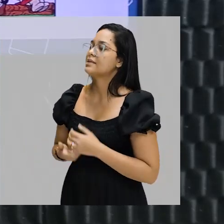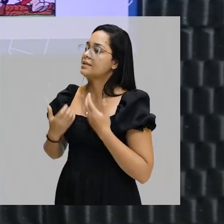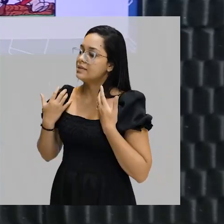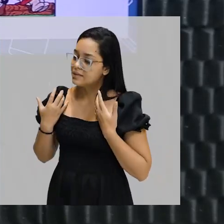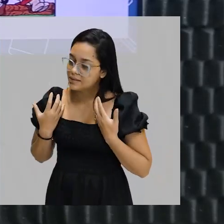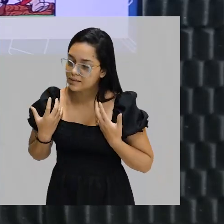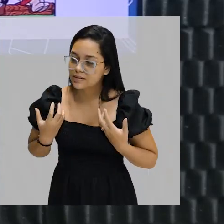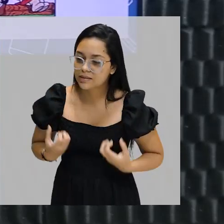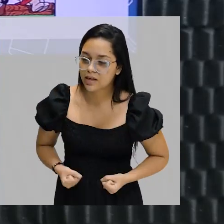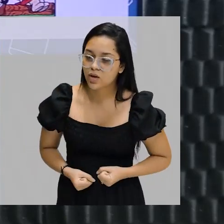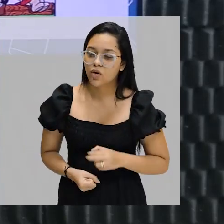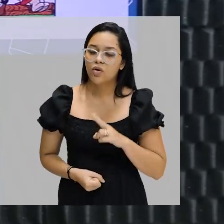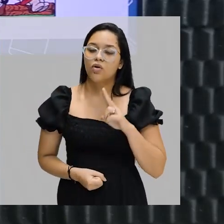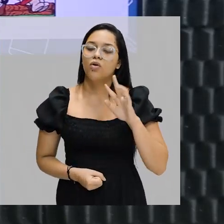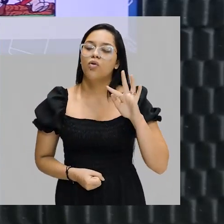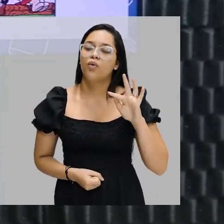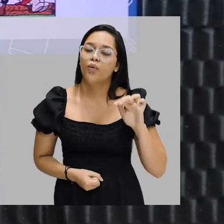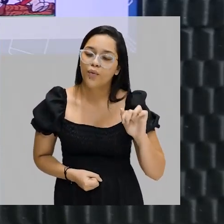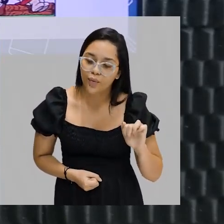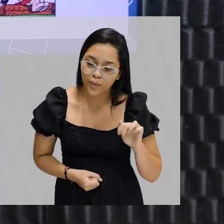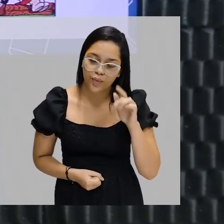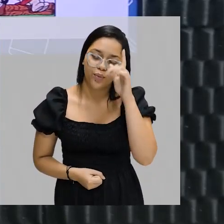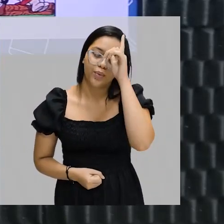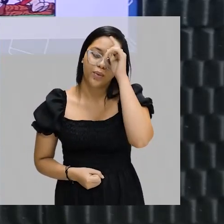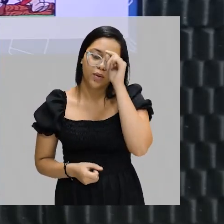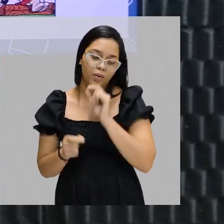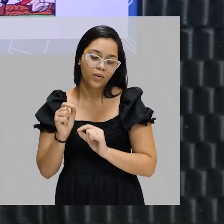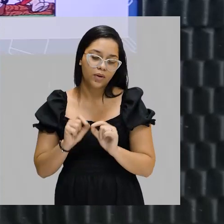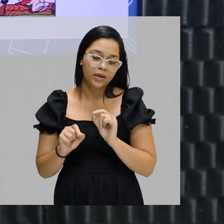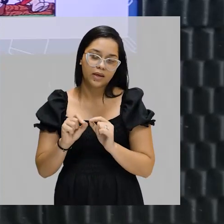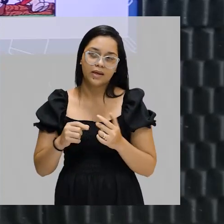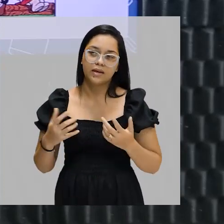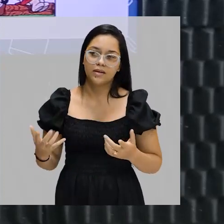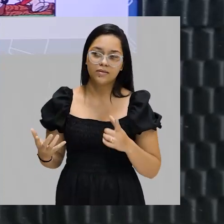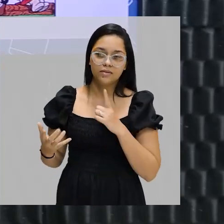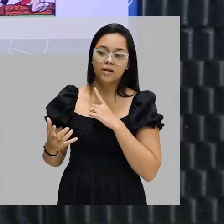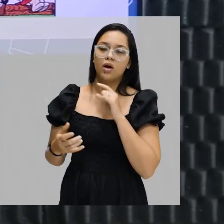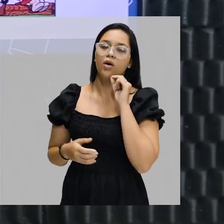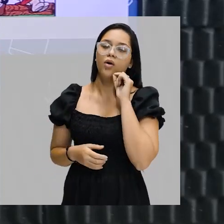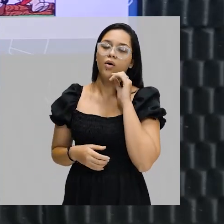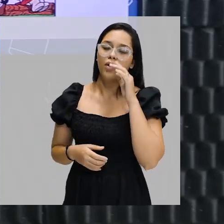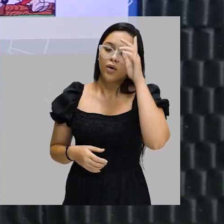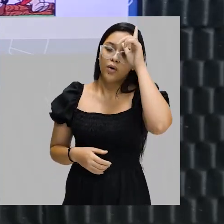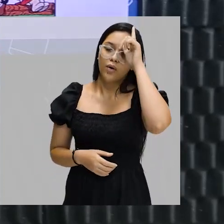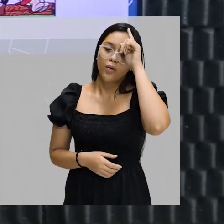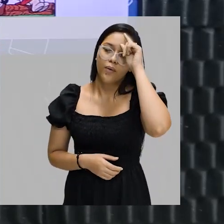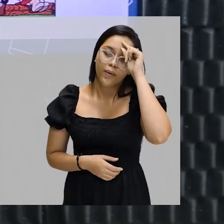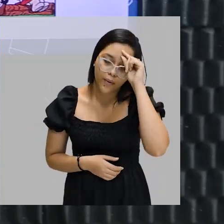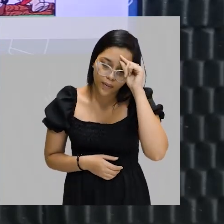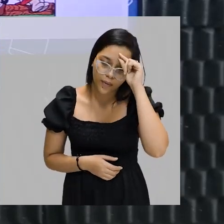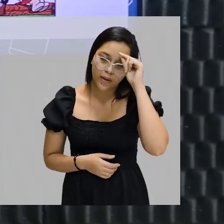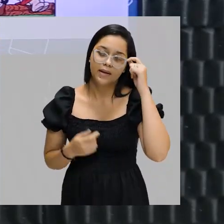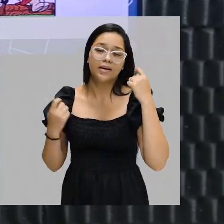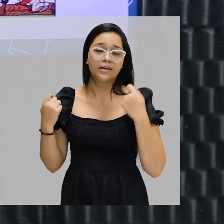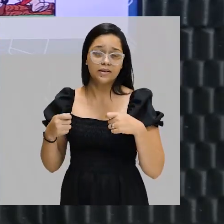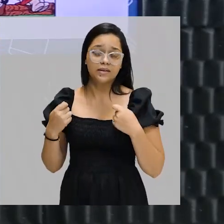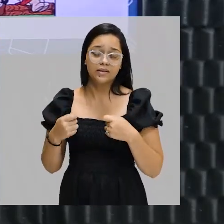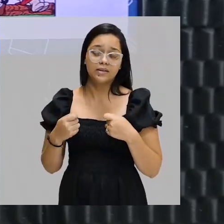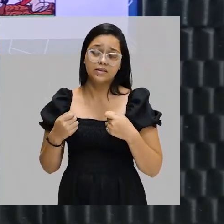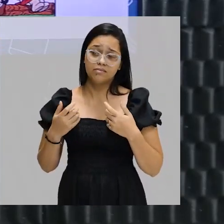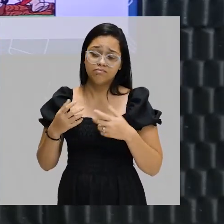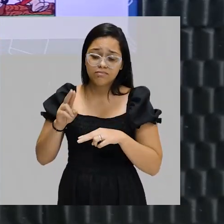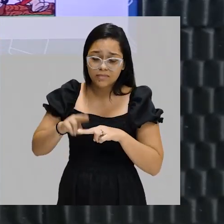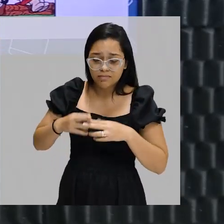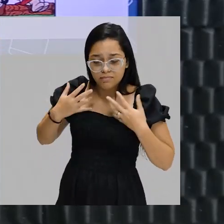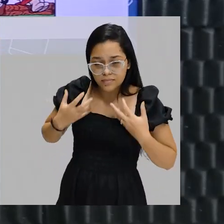Olha o urso ali o Ufa é uma expressão de tô precisando tomar um